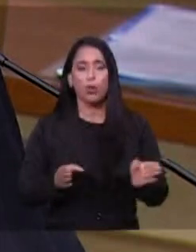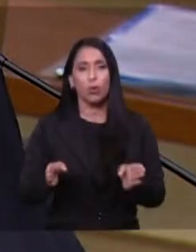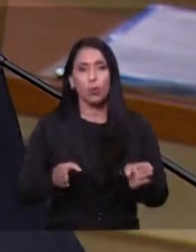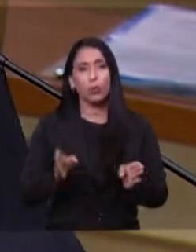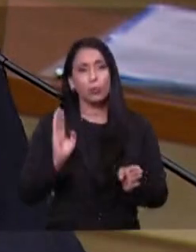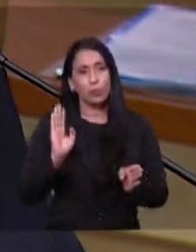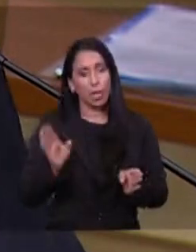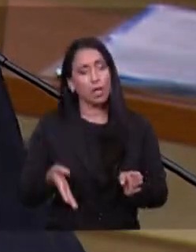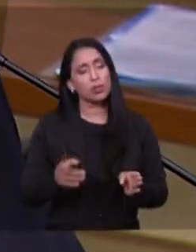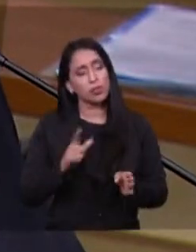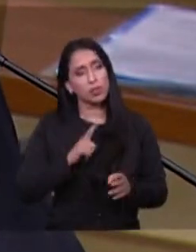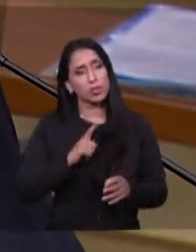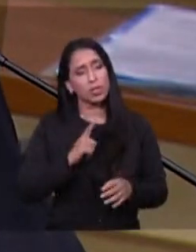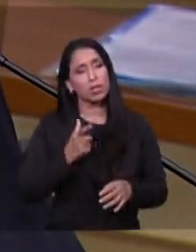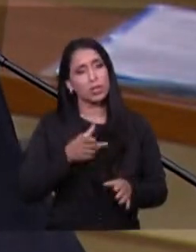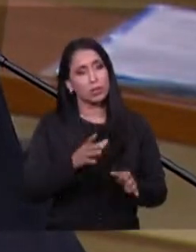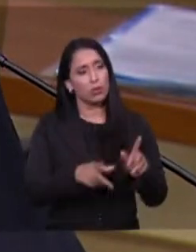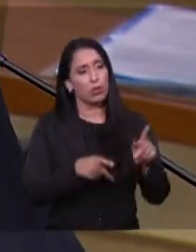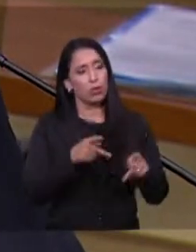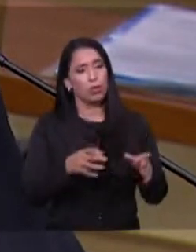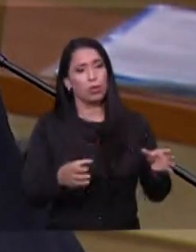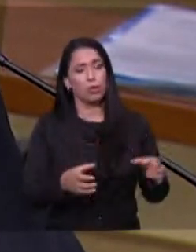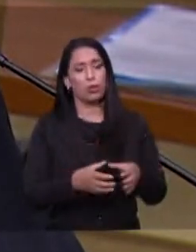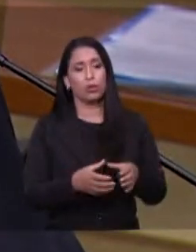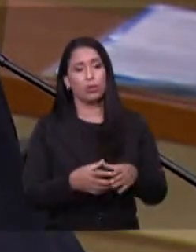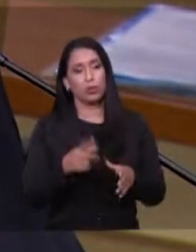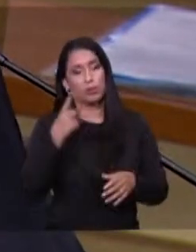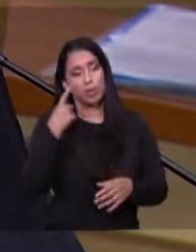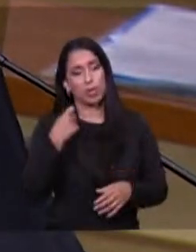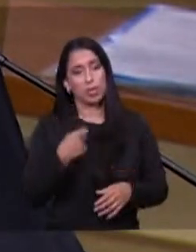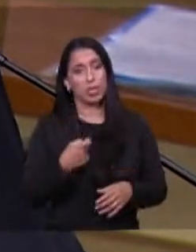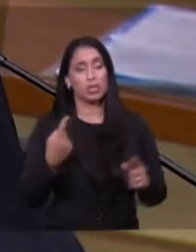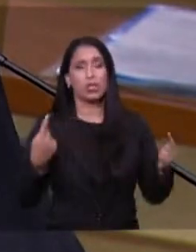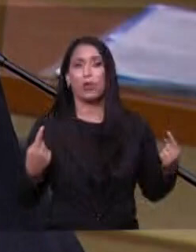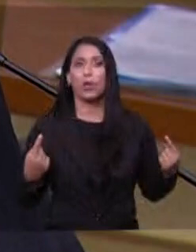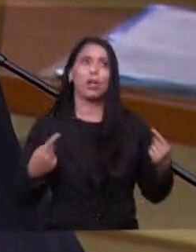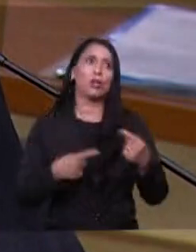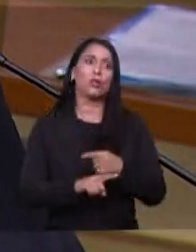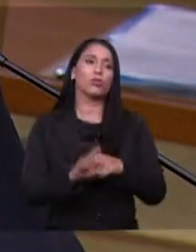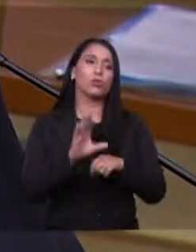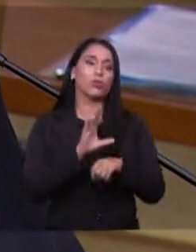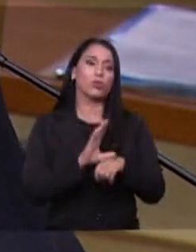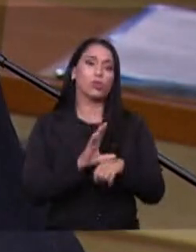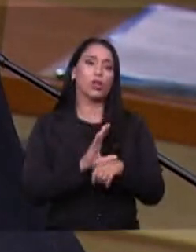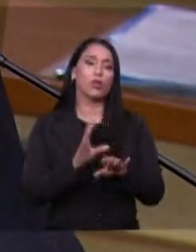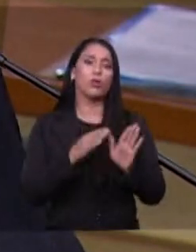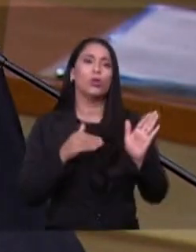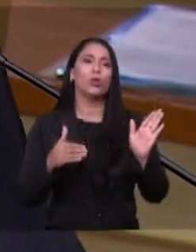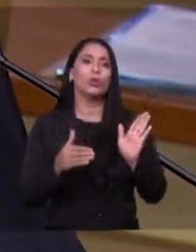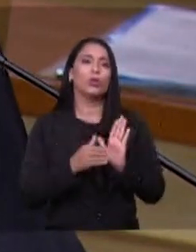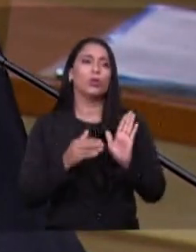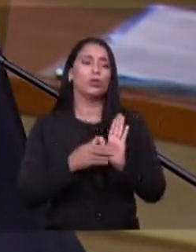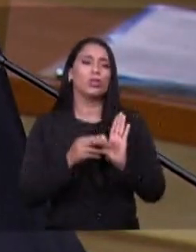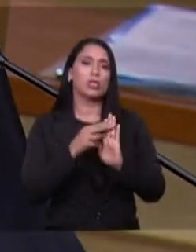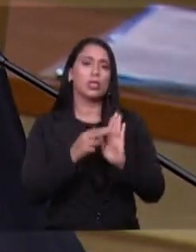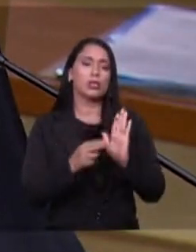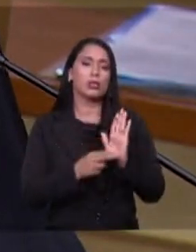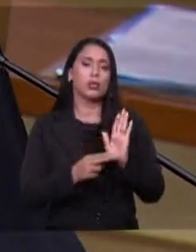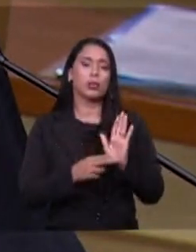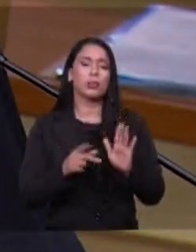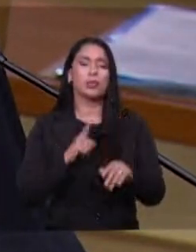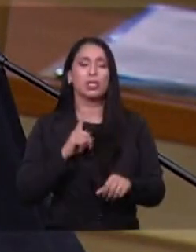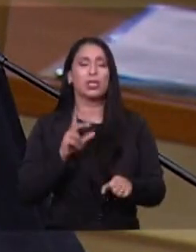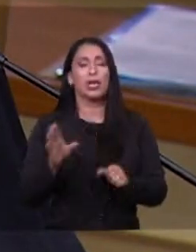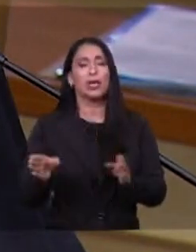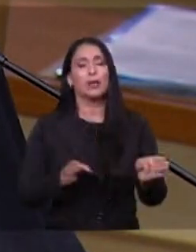razoáveis para manifestação dos interessados. Assim, de outro modo, seriam inconstitucionais todas as normas, ou pelo menos as que tutelam direitos relevantes, que